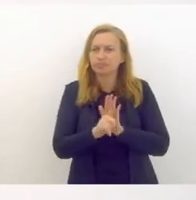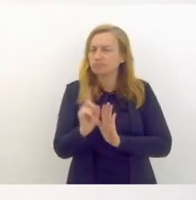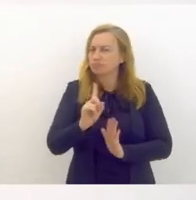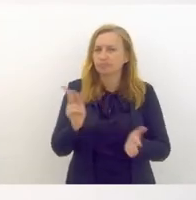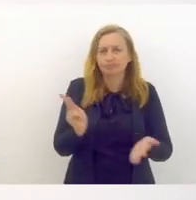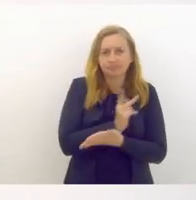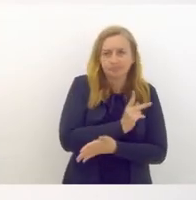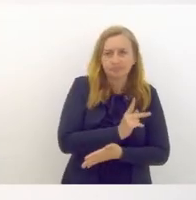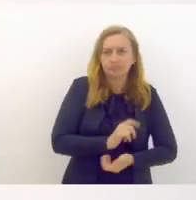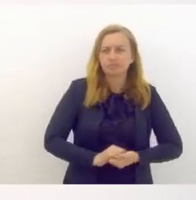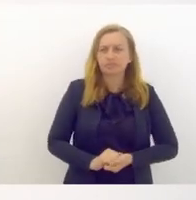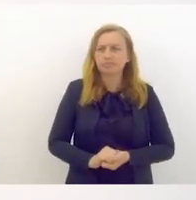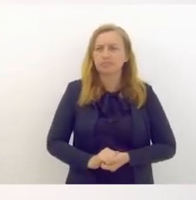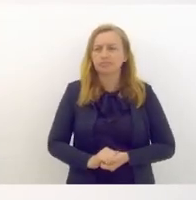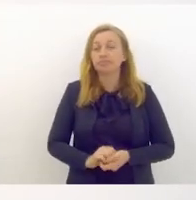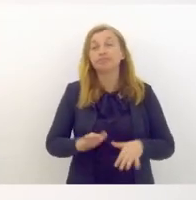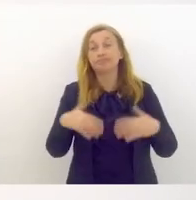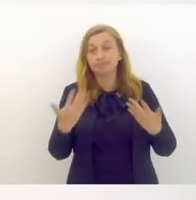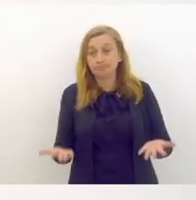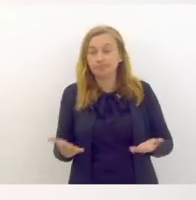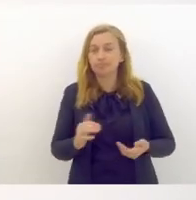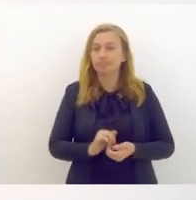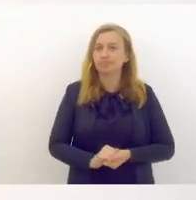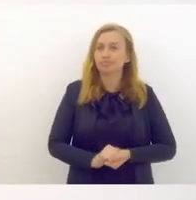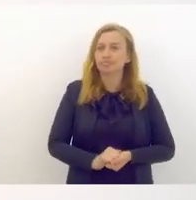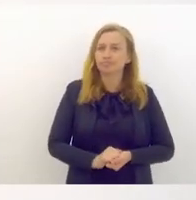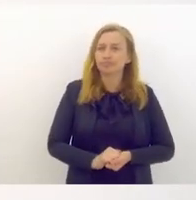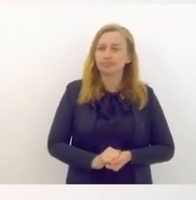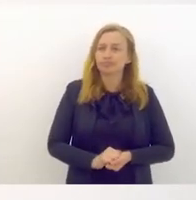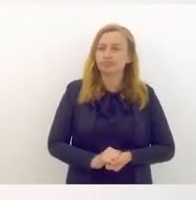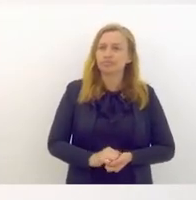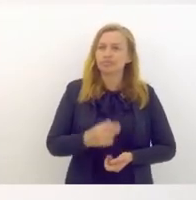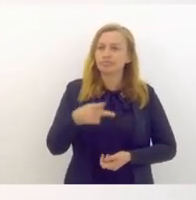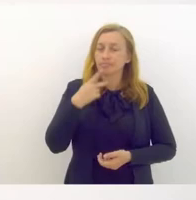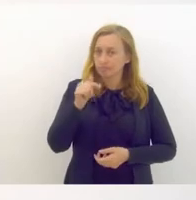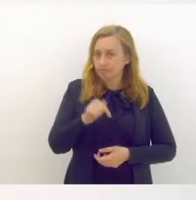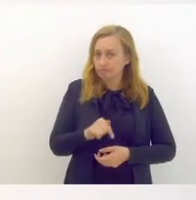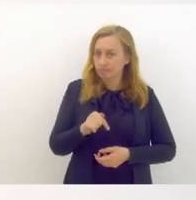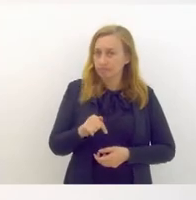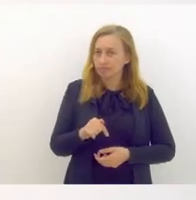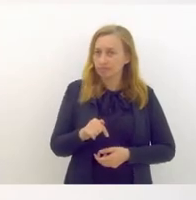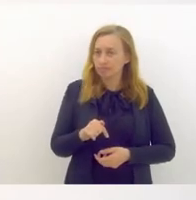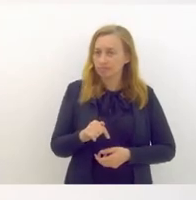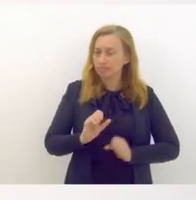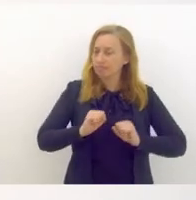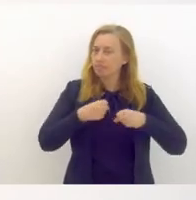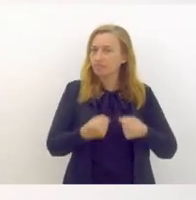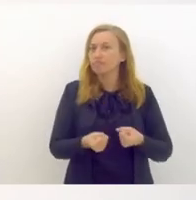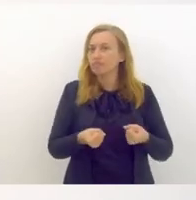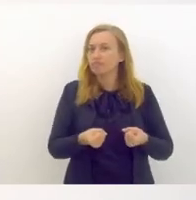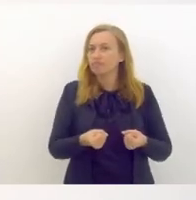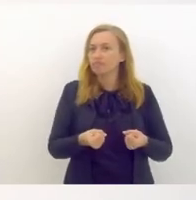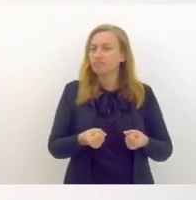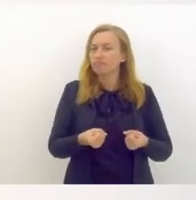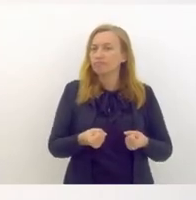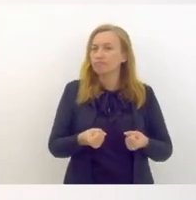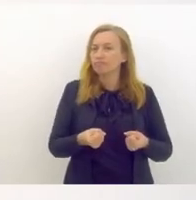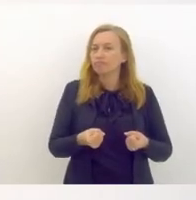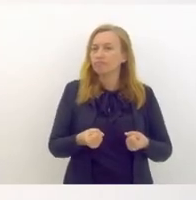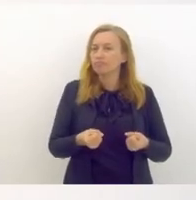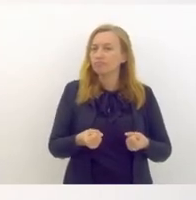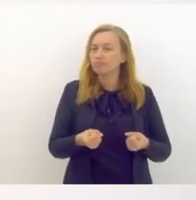acontecendo. Então, a minha fala aqui é para defender